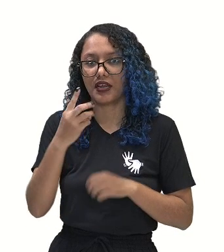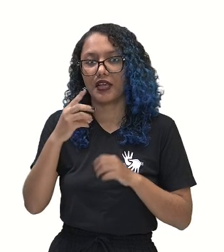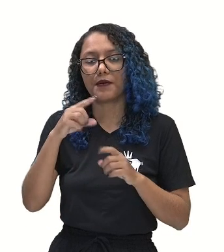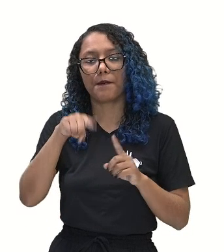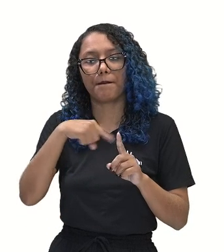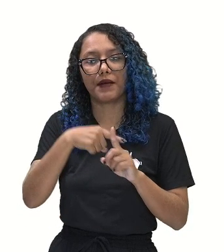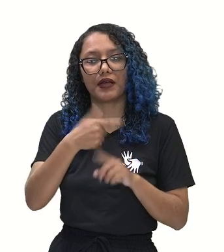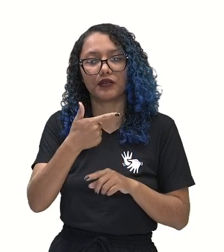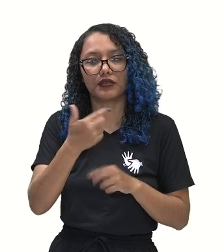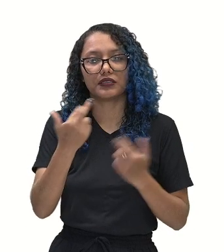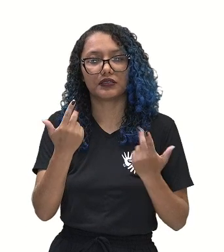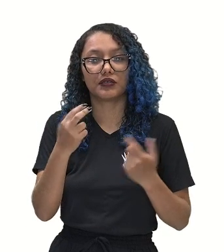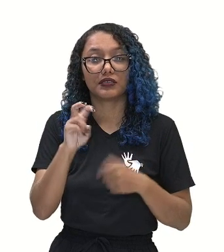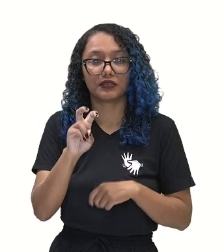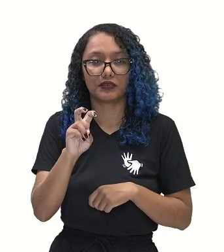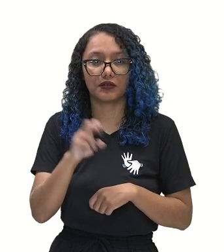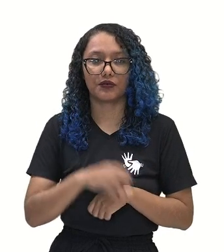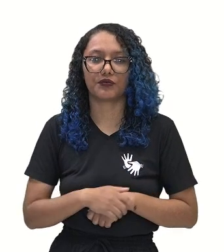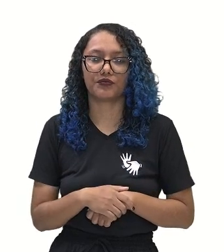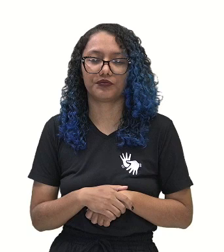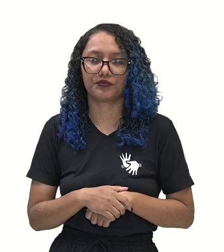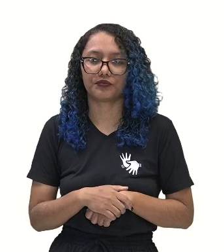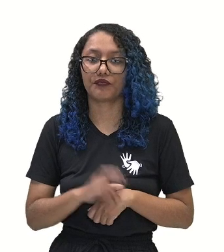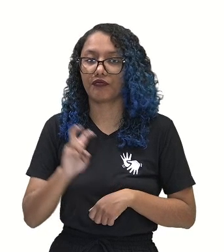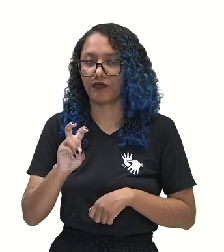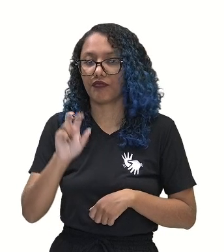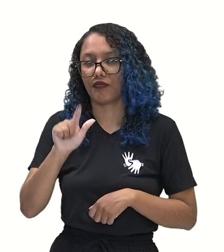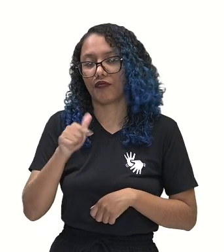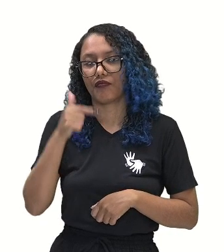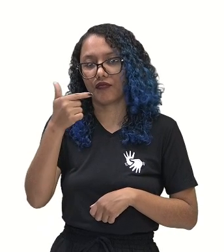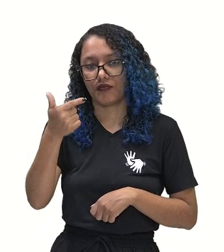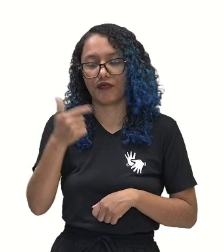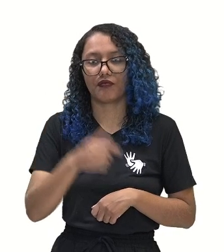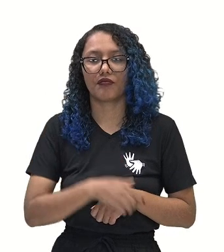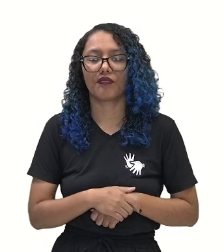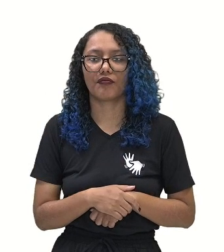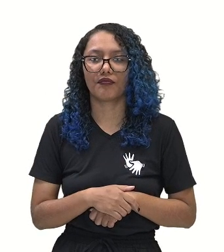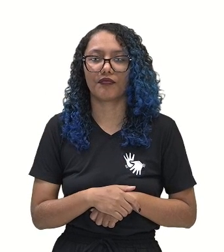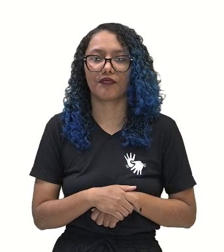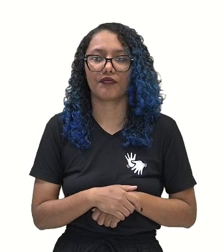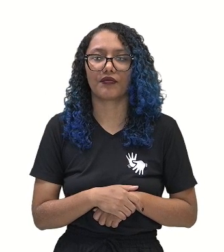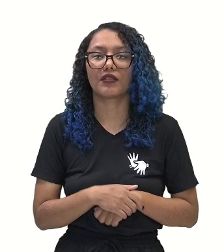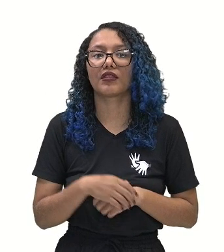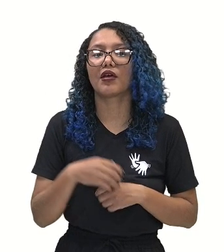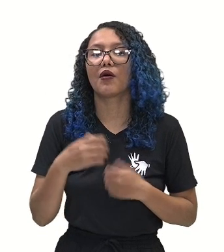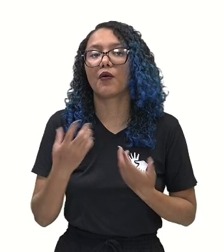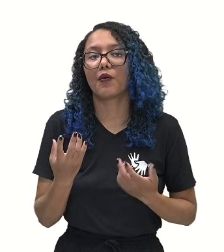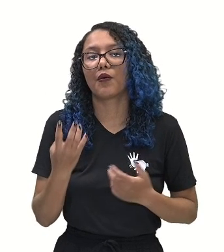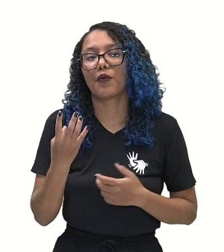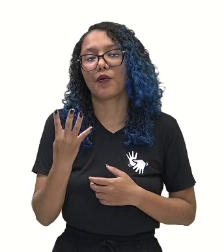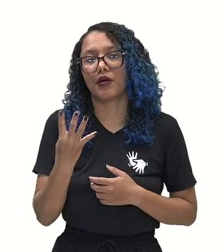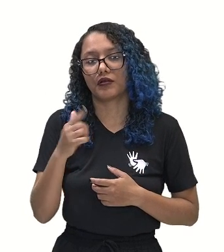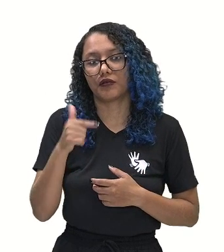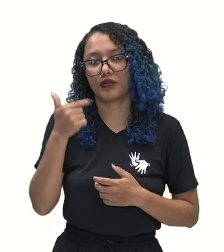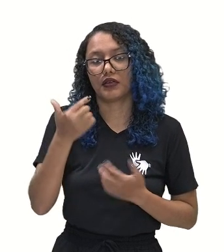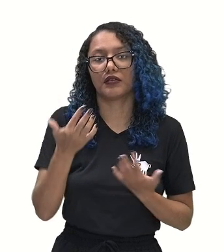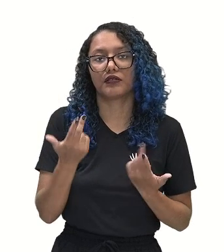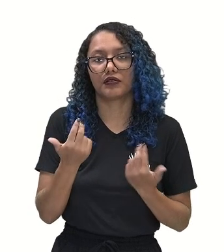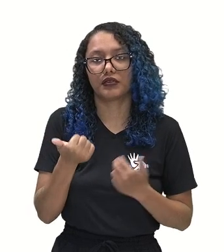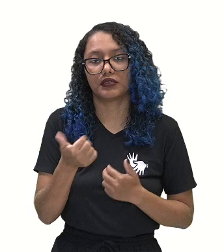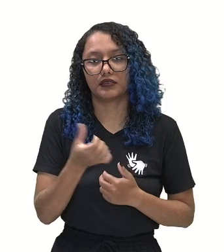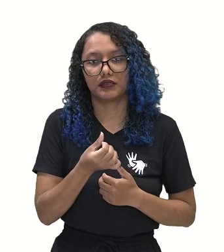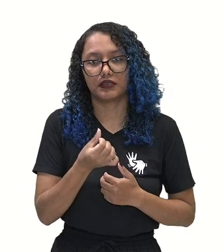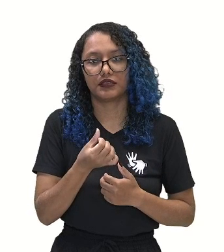5. Eu vou ter aqui, então, 5 ao quadrado. Beleza? 4 ao quadrado, 16. 5 ao